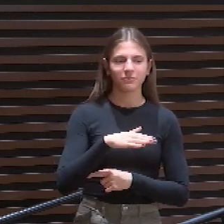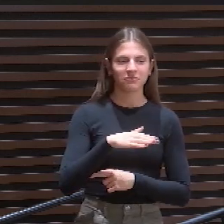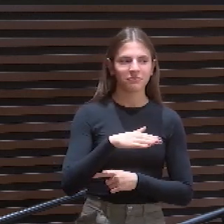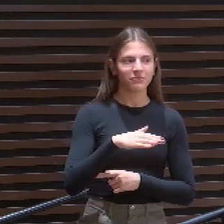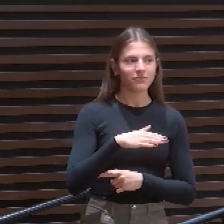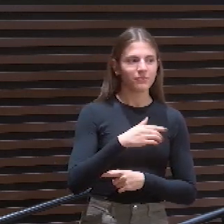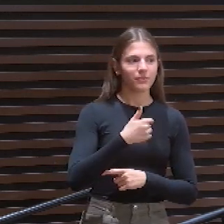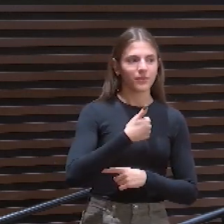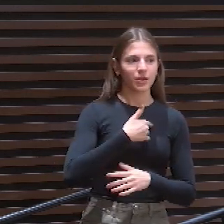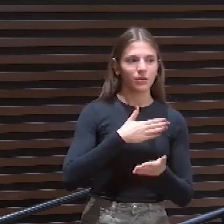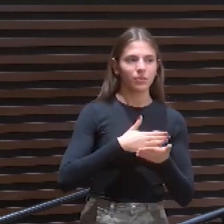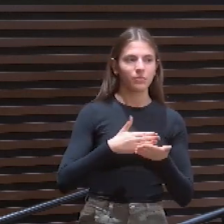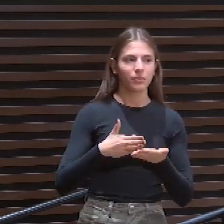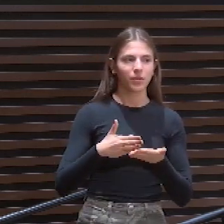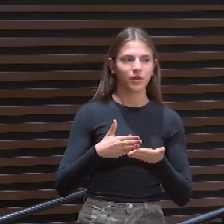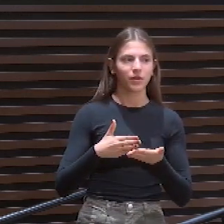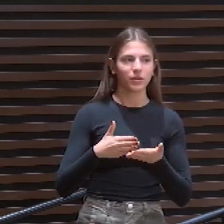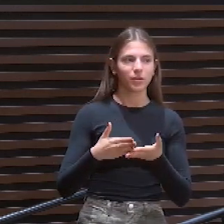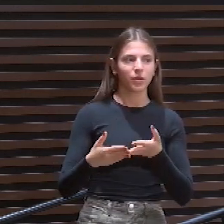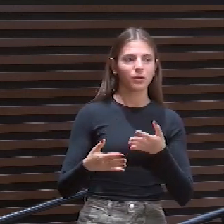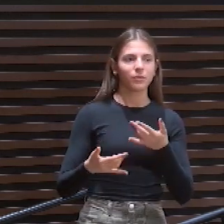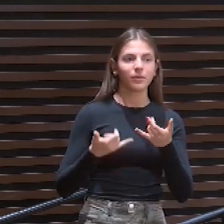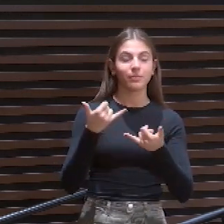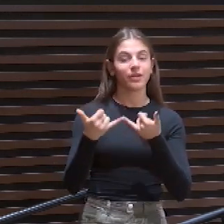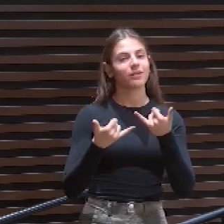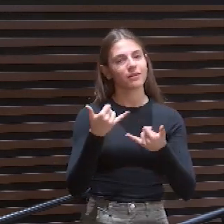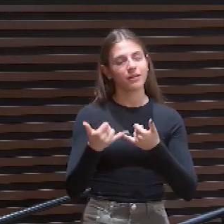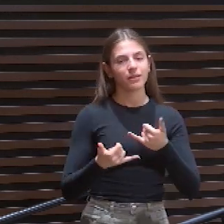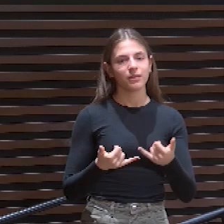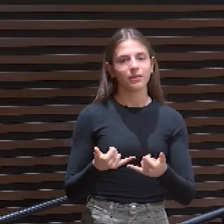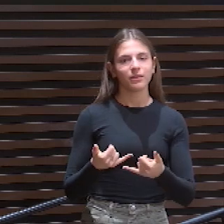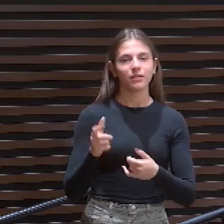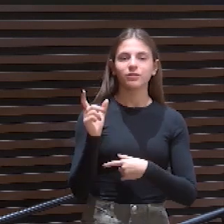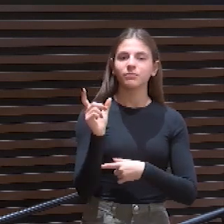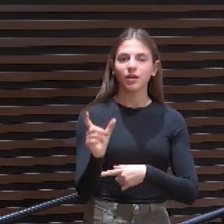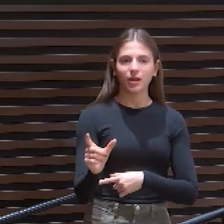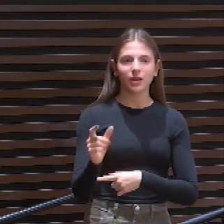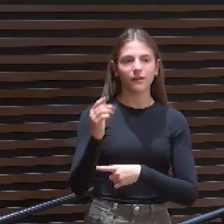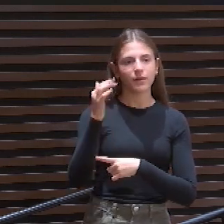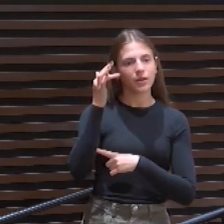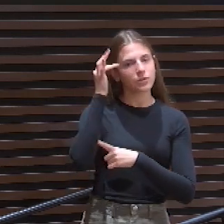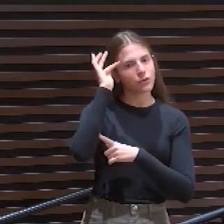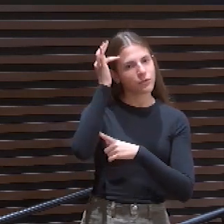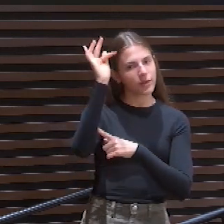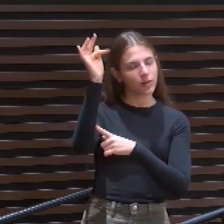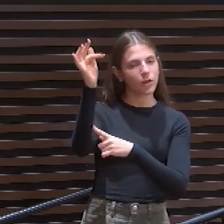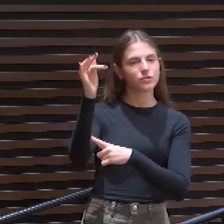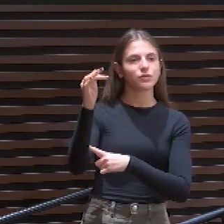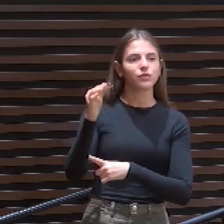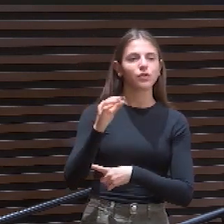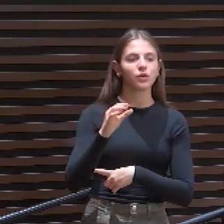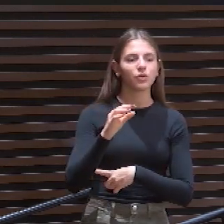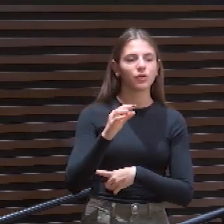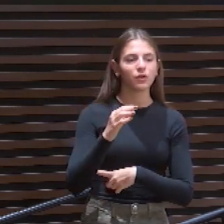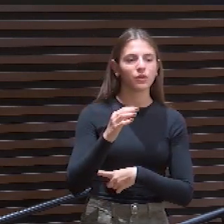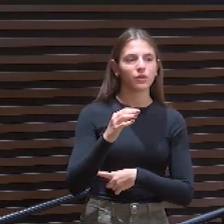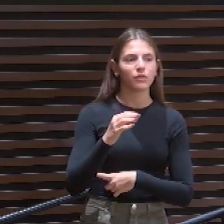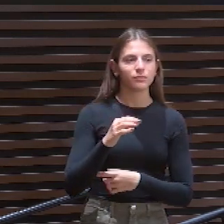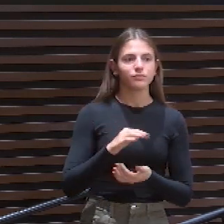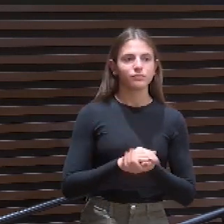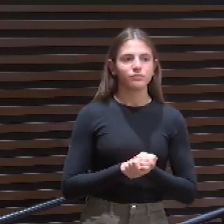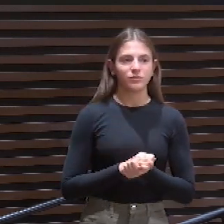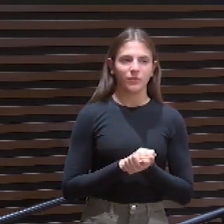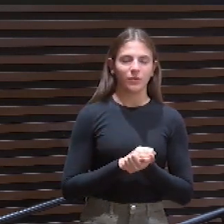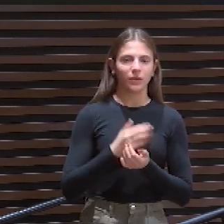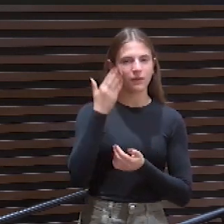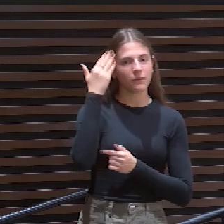Queridos, eu inicio aqui com uma brincadeira de palavras do filósofo francês René Descartes, que tem uma frase